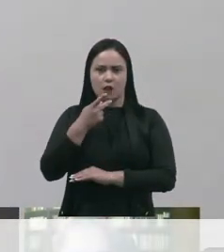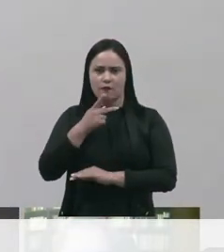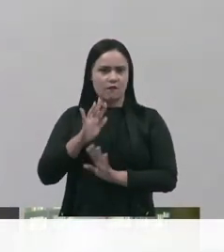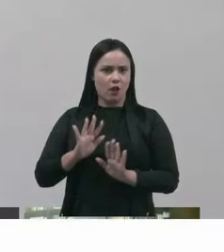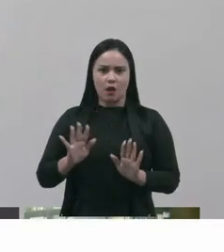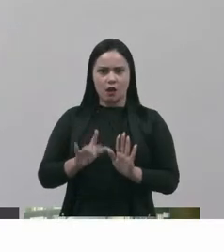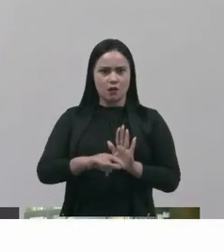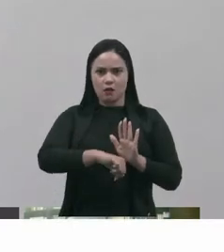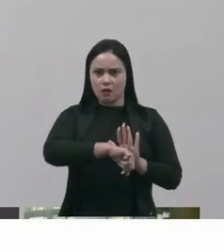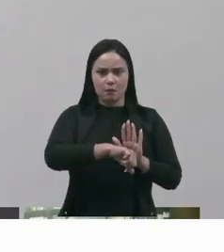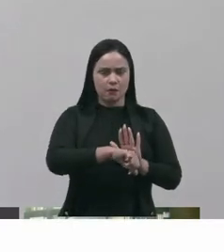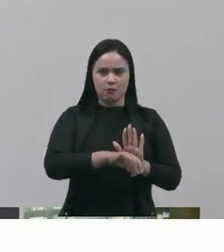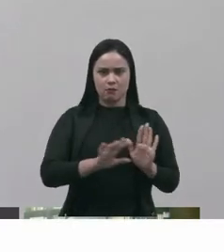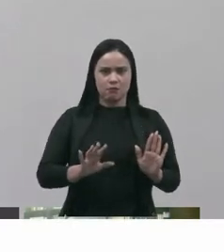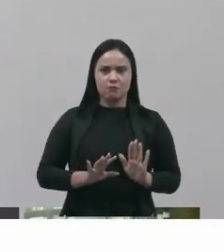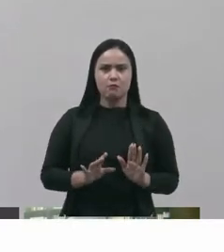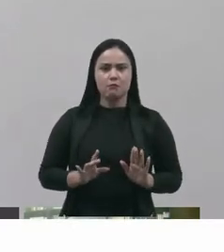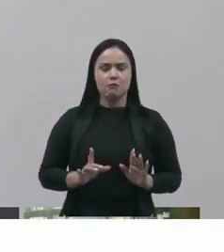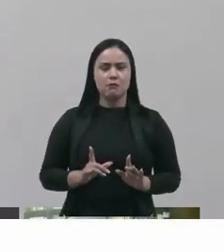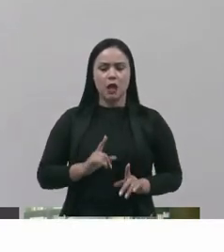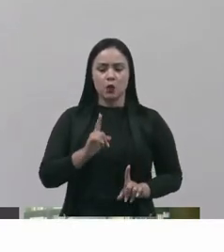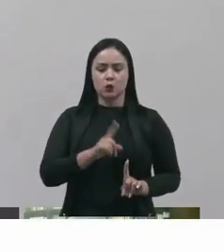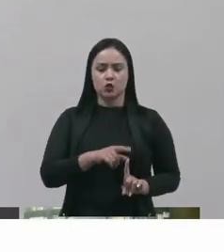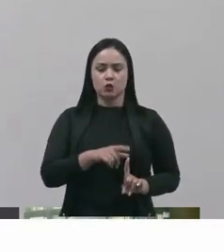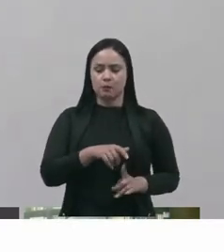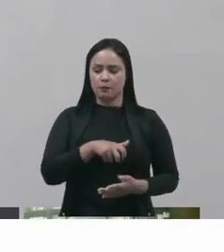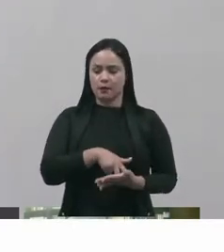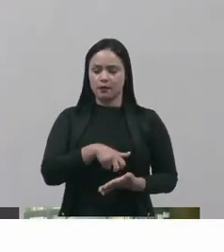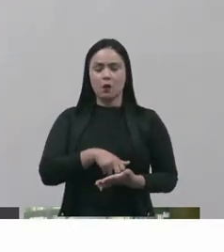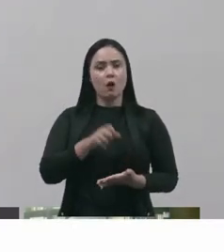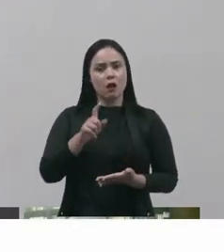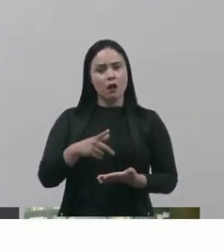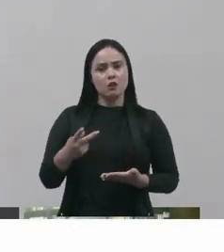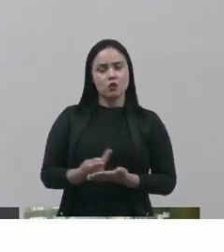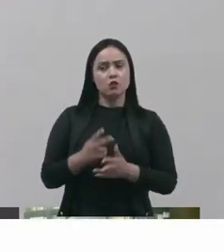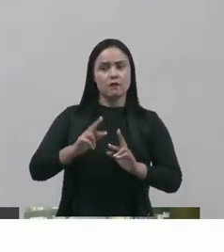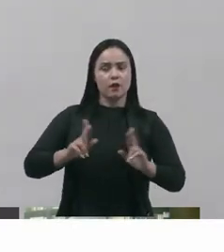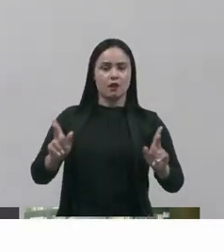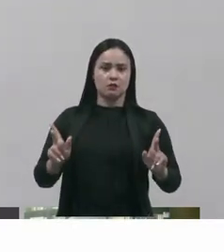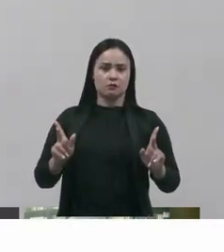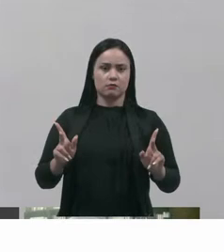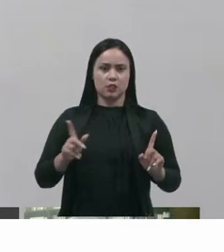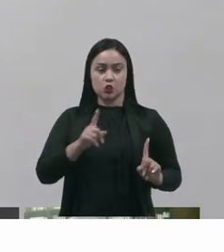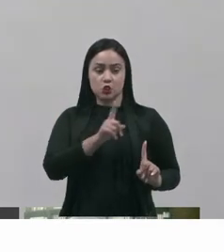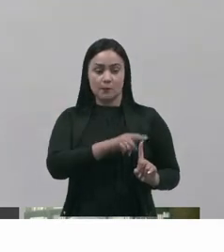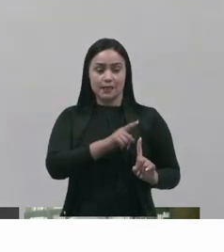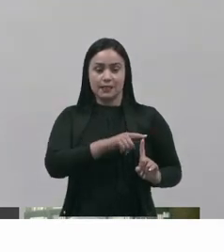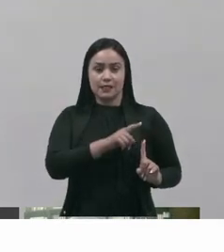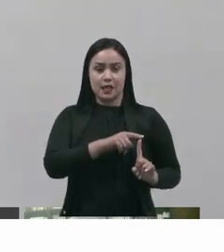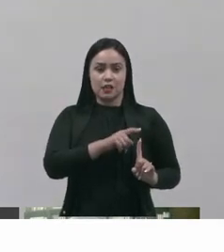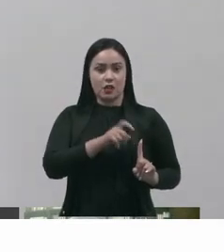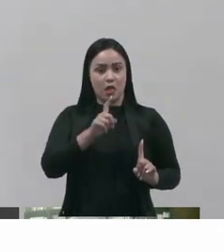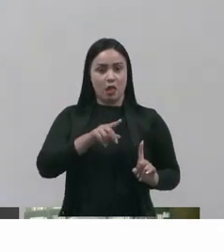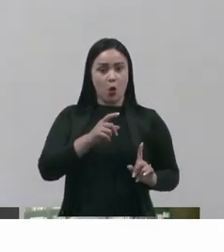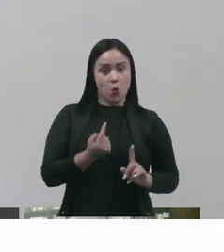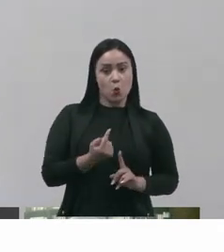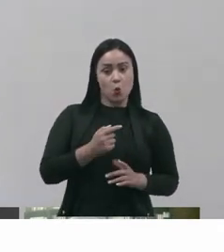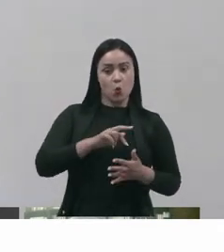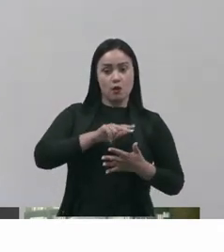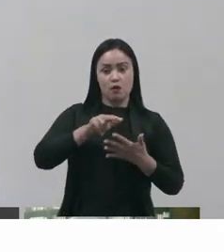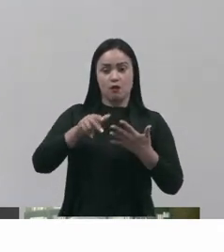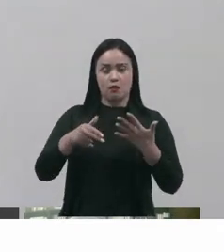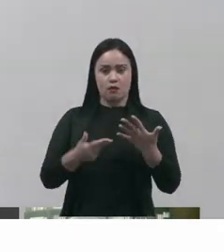crime, fala em tipo penal, que são noções diferentes. A tipicidade é um dos